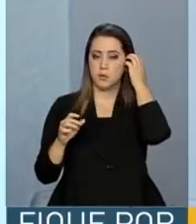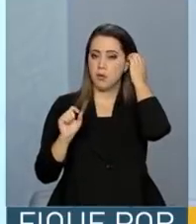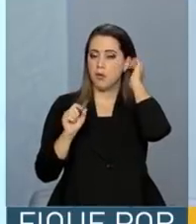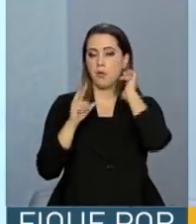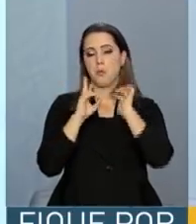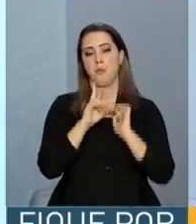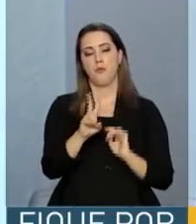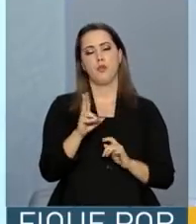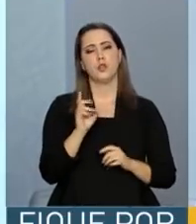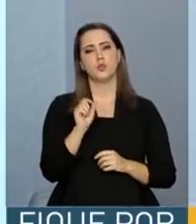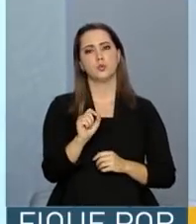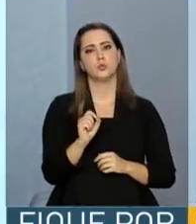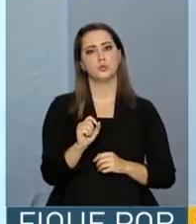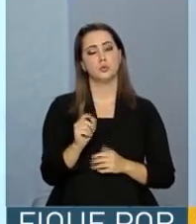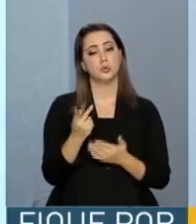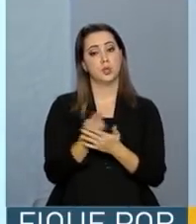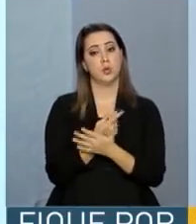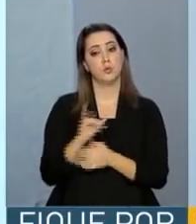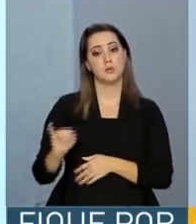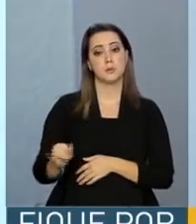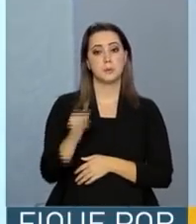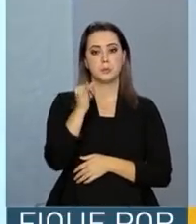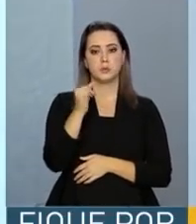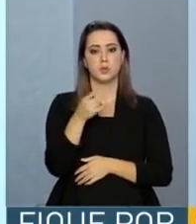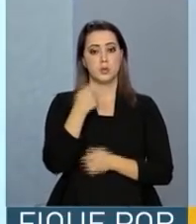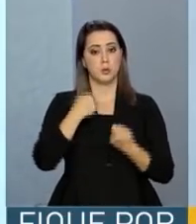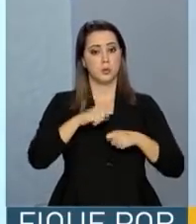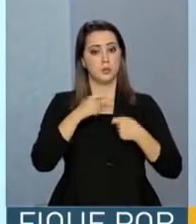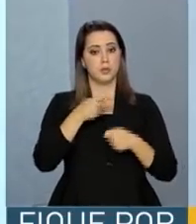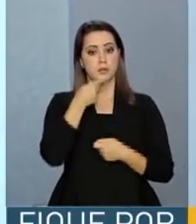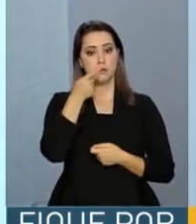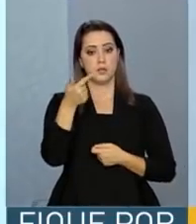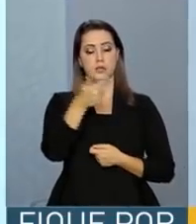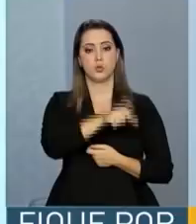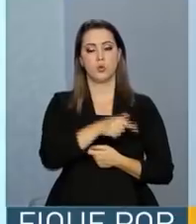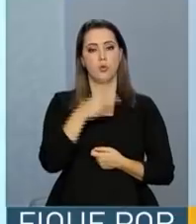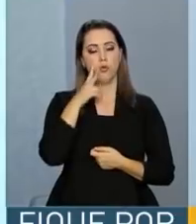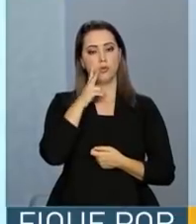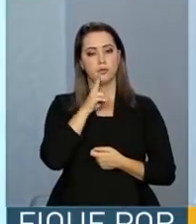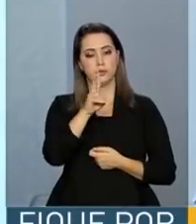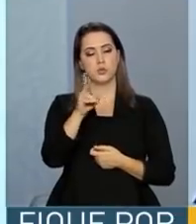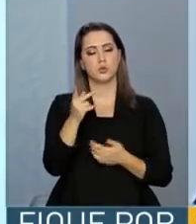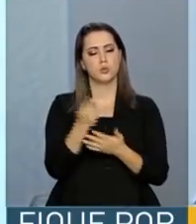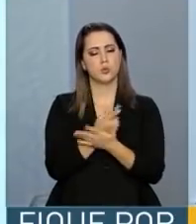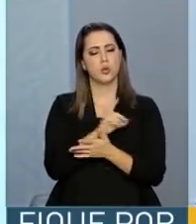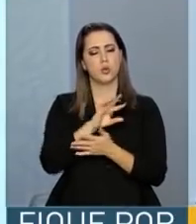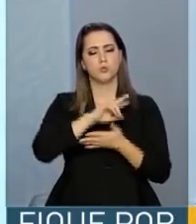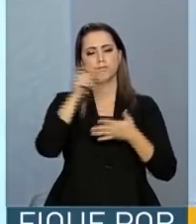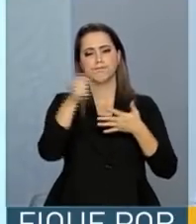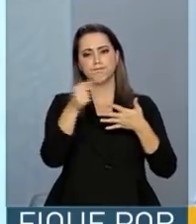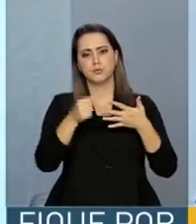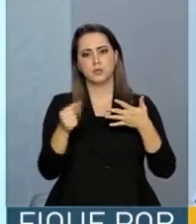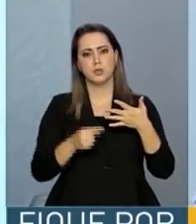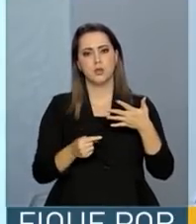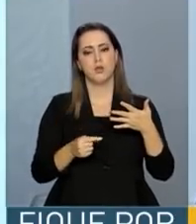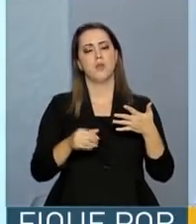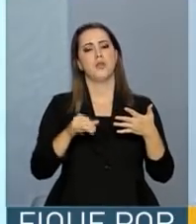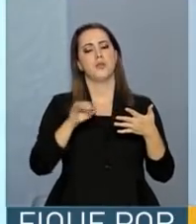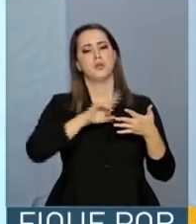que aconteceu com os juros não preciso repetir aqui e veja o que aconteceu com todos os índices